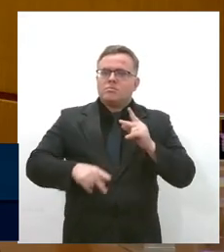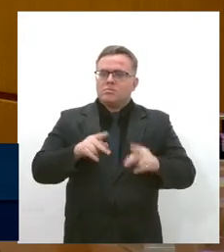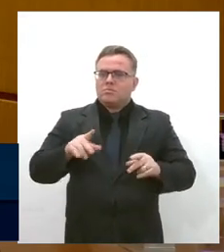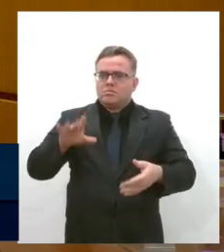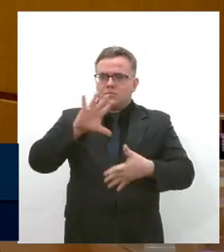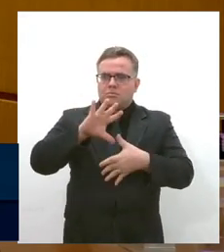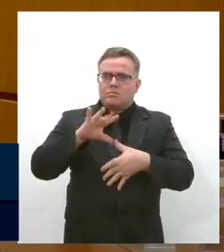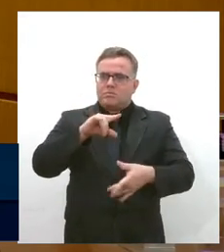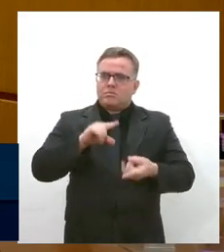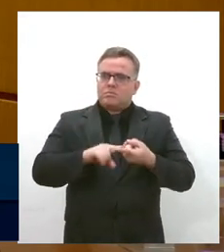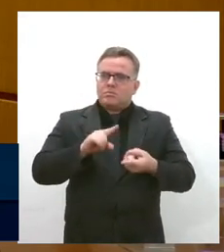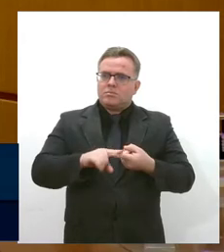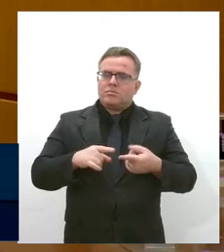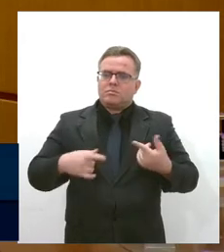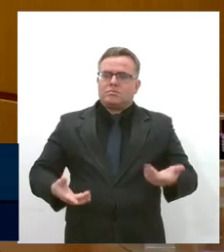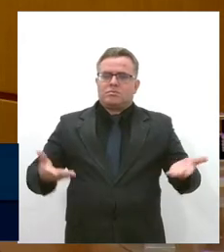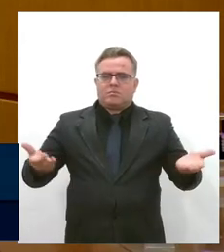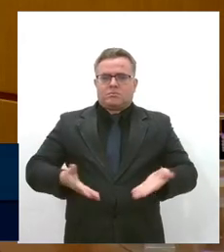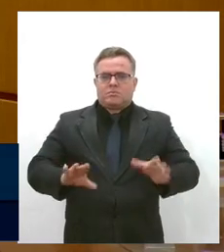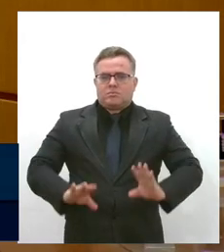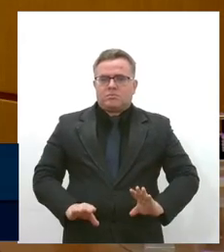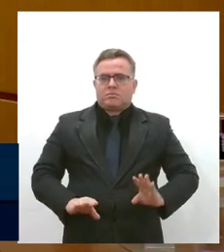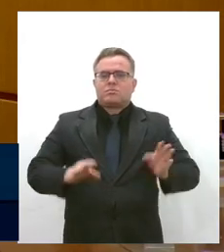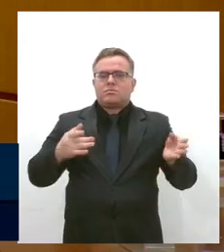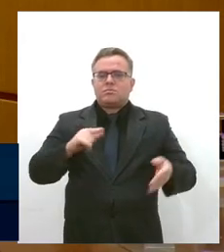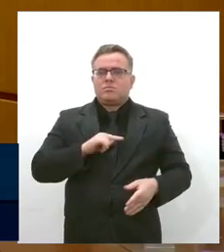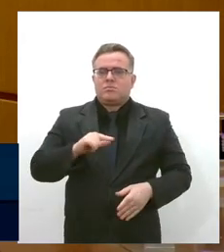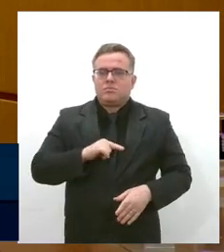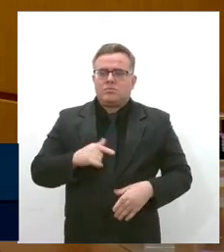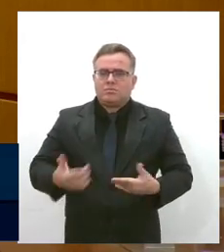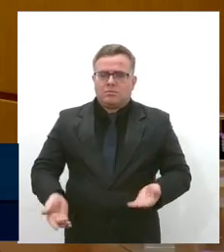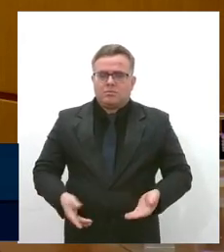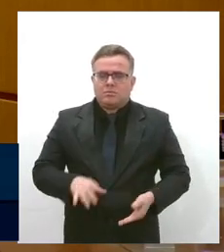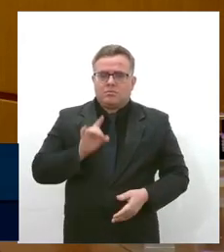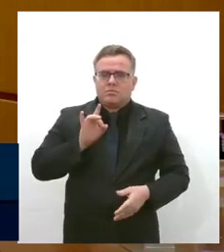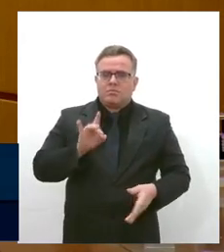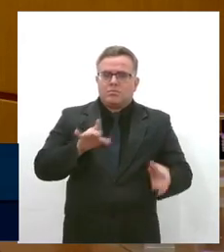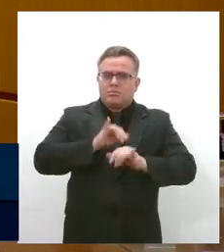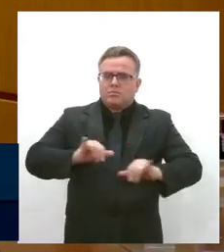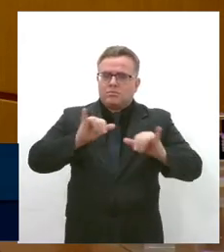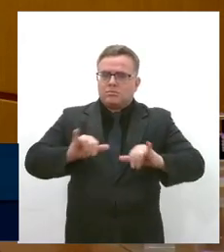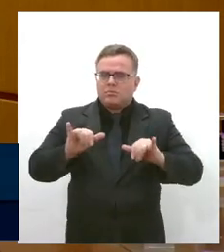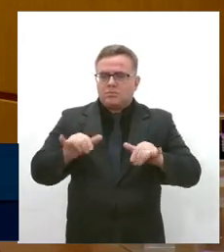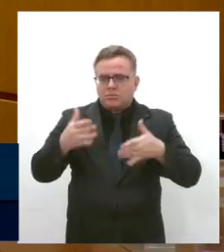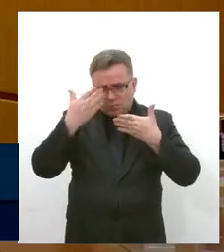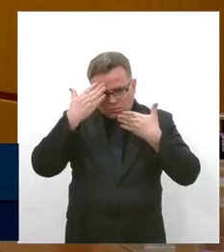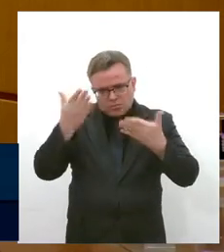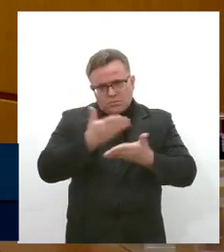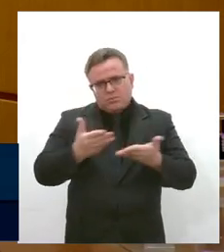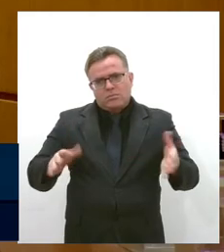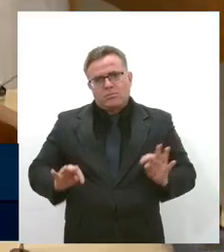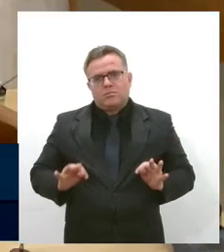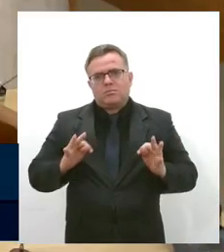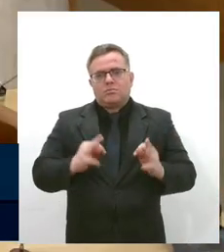bonita festa durante esses dias. Era isso, presidente. Eu agradeço a Vossa Excelência e agradeço também a atenção de todos e todas que nos